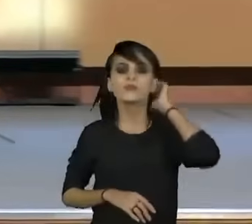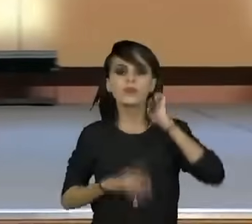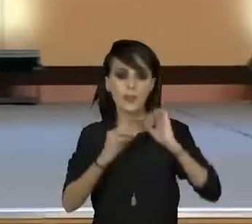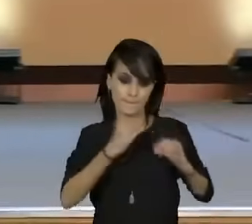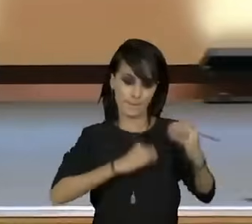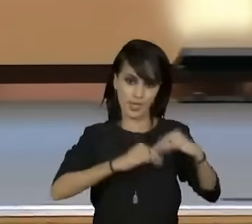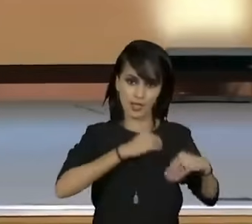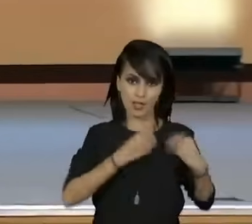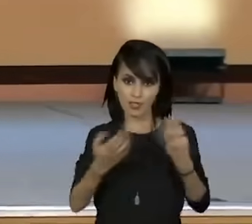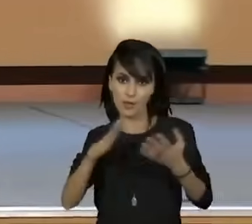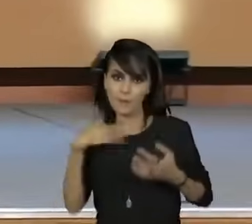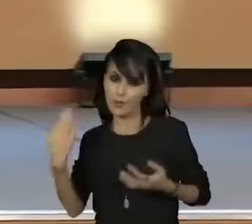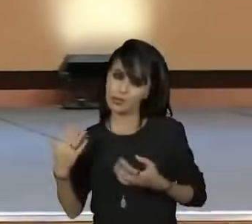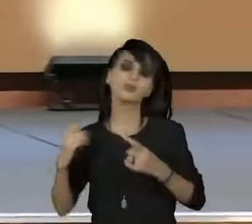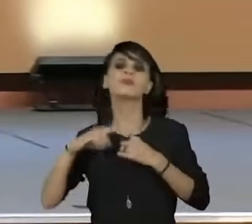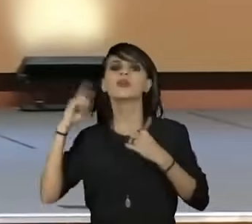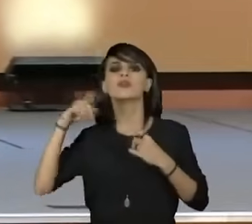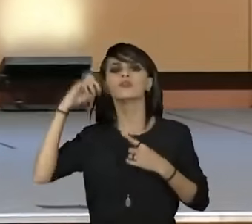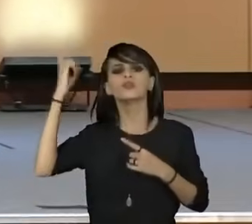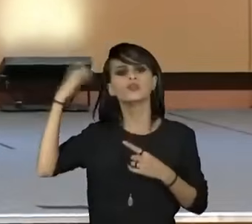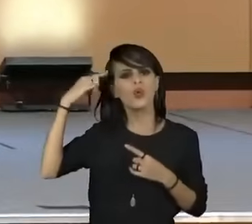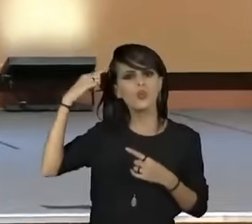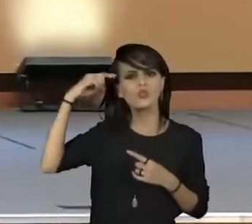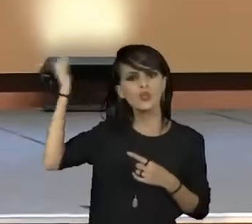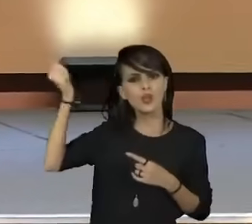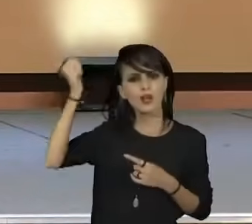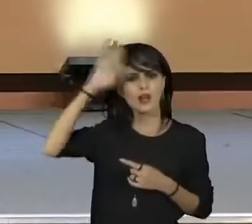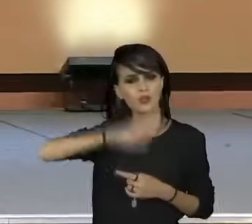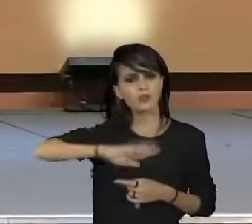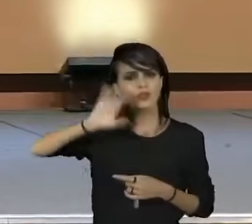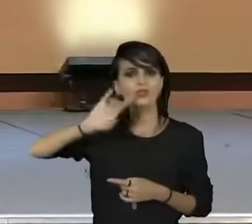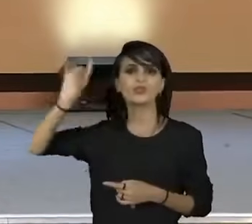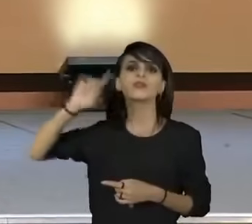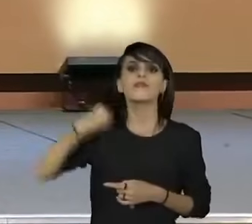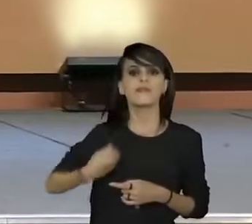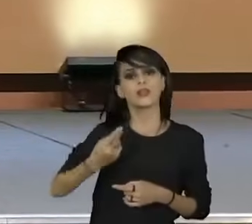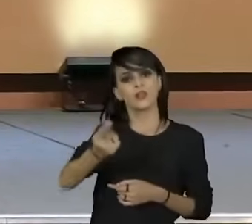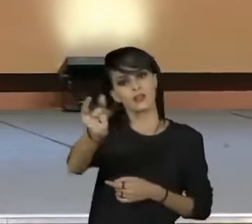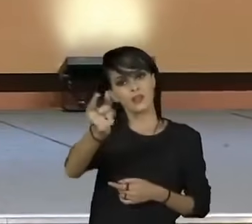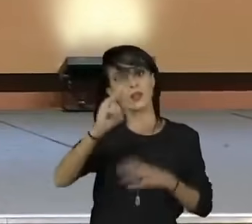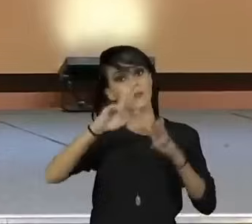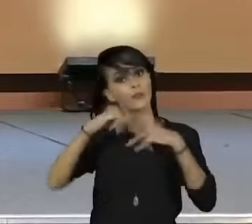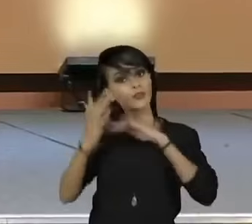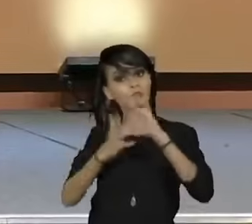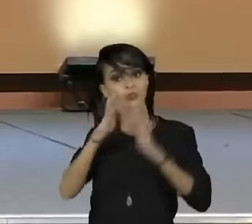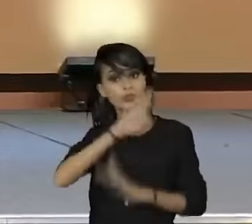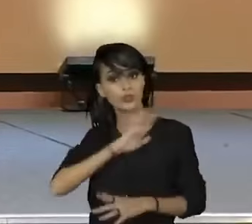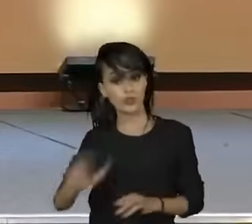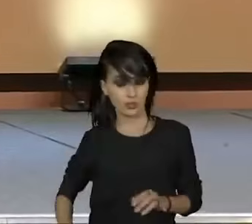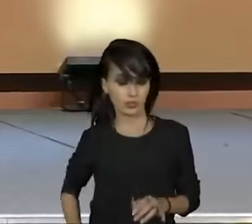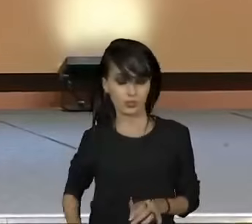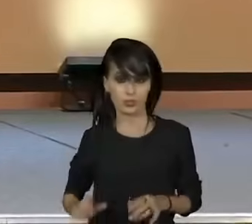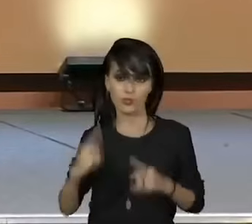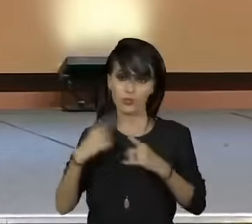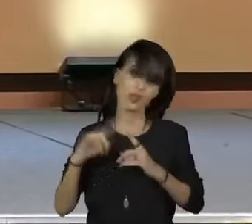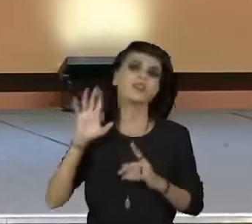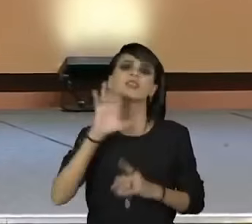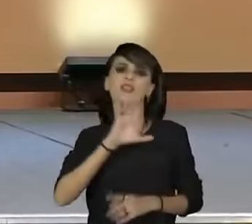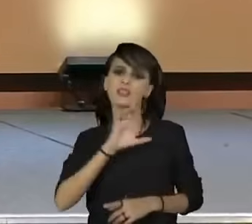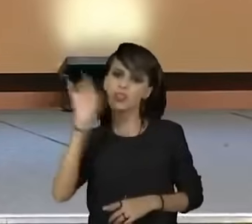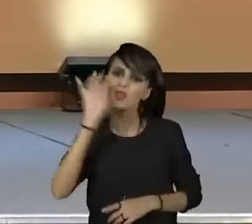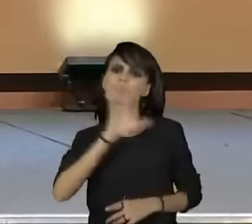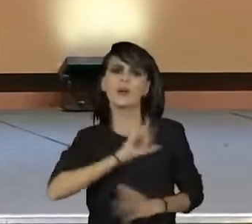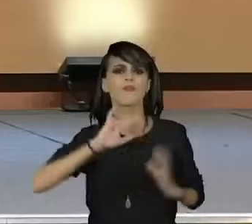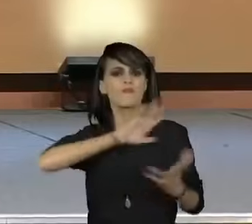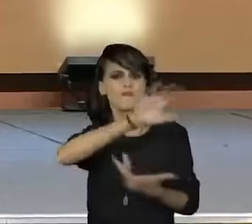morte mas o dom gratuito de Deus é a vida eterna por Nosso Senhor Jesus Cristo porque Deus amou o mundo de tal maneira que deu